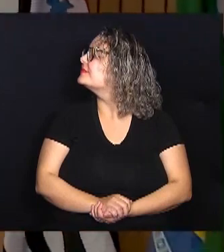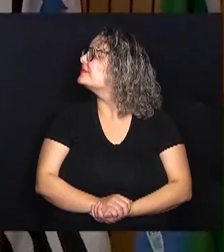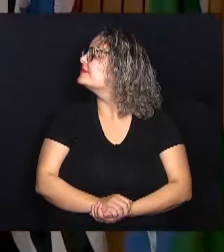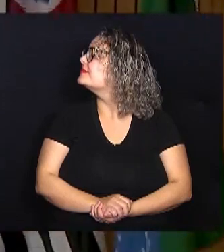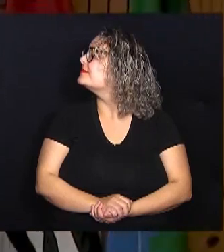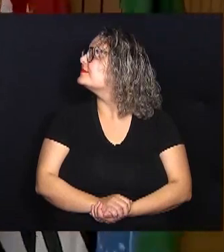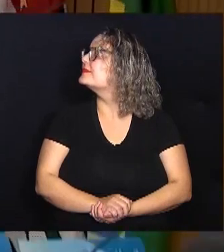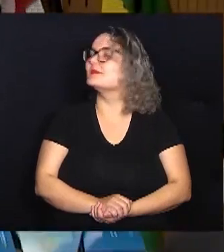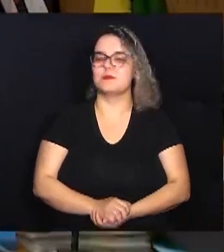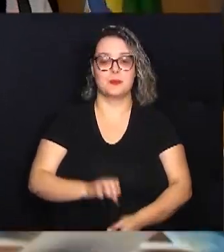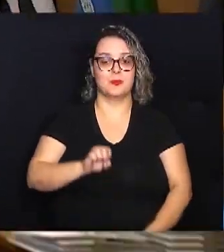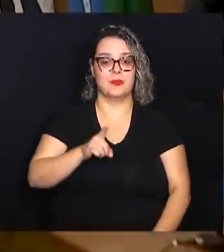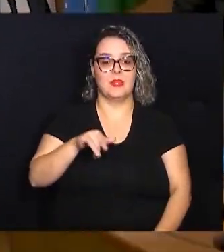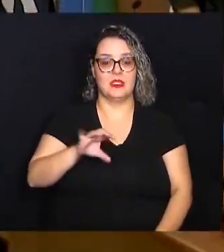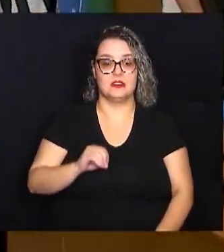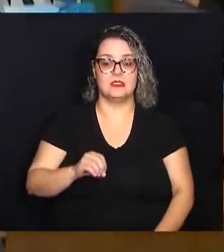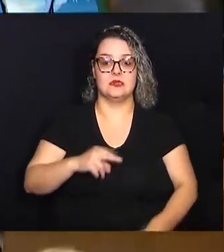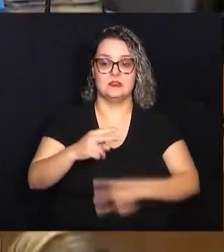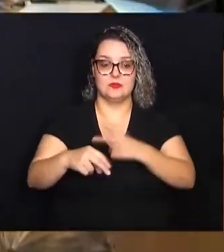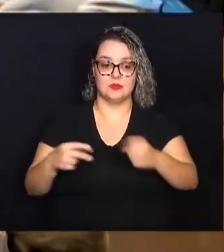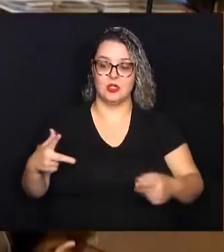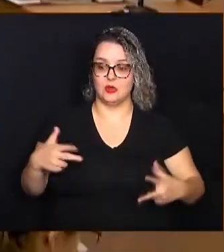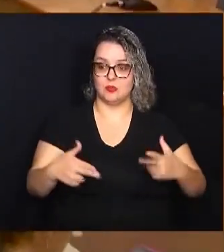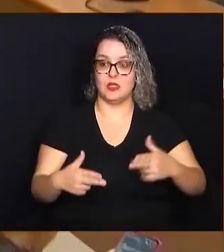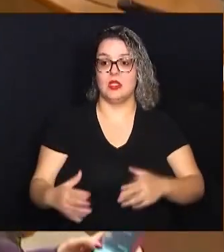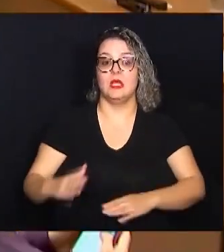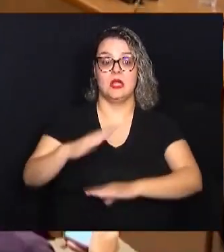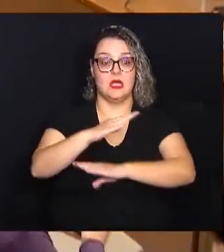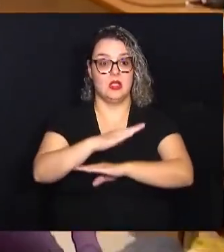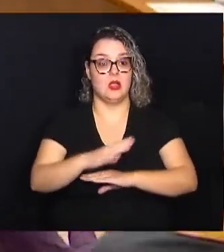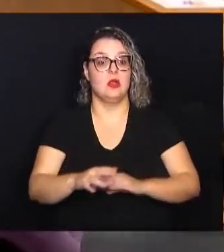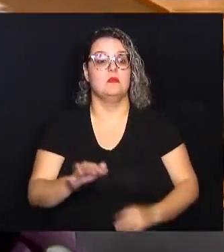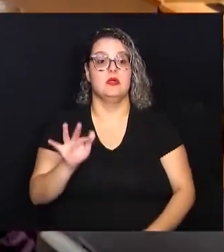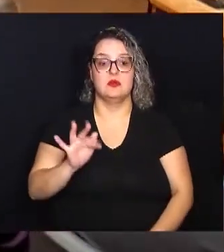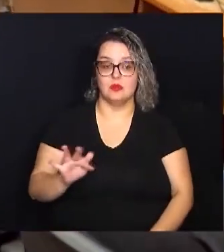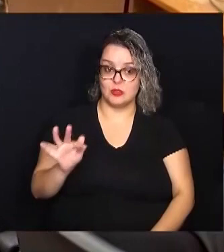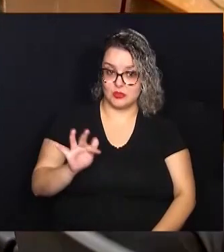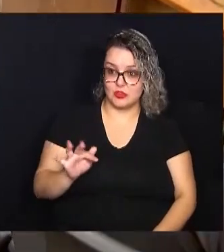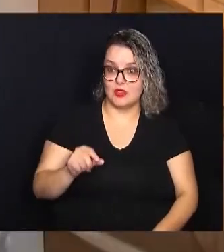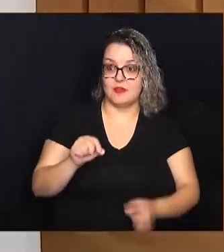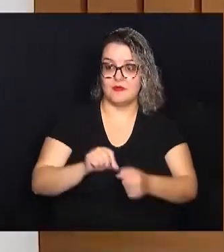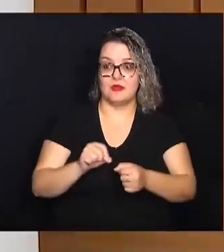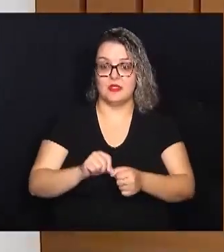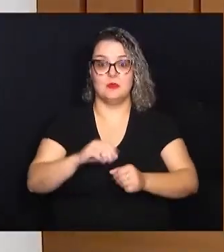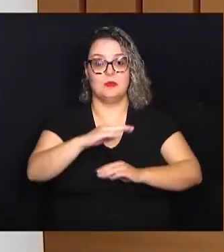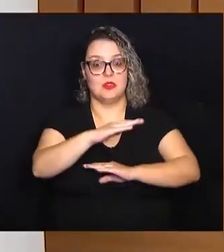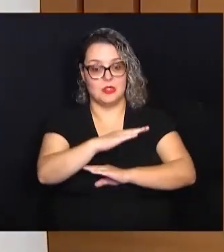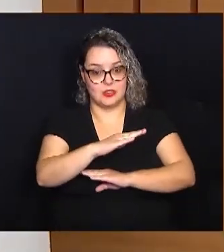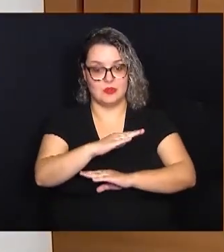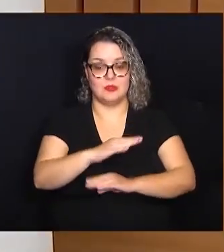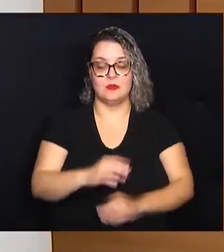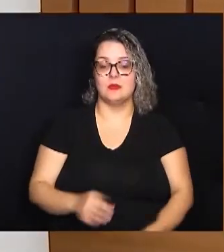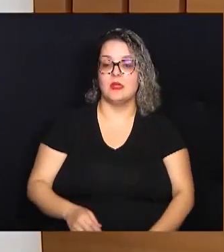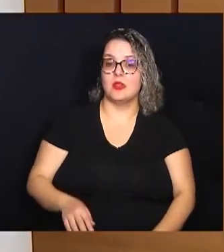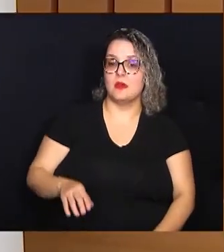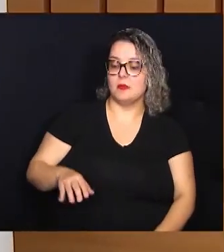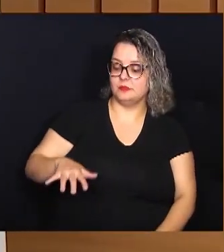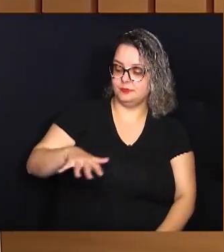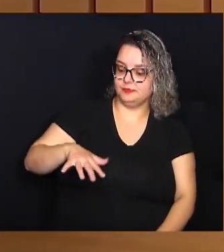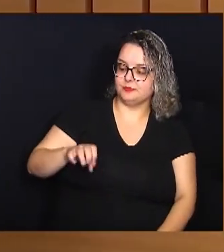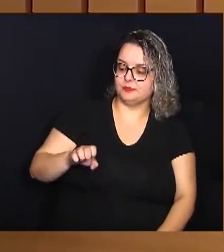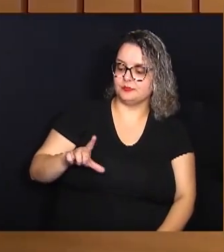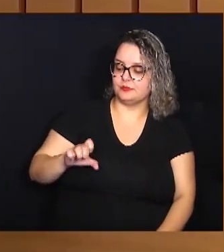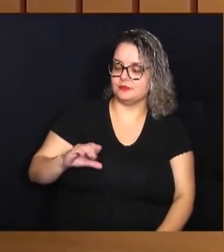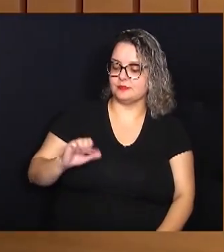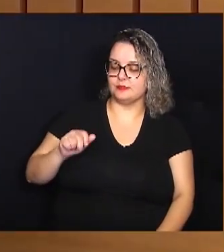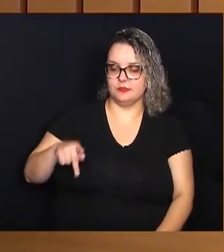A edição inaugural do programa Câmara Universitária, realizado pela Câmara Municipal por meio da Elecamp, a